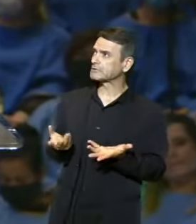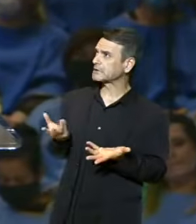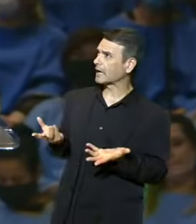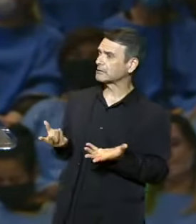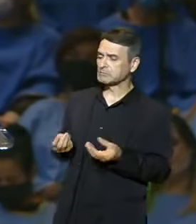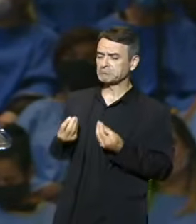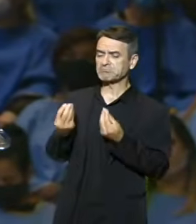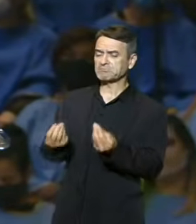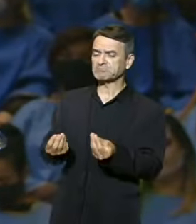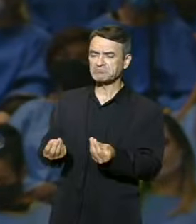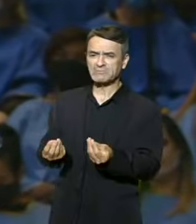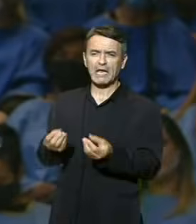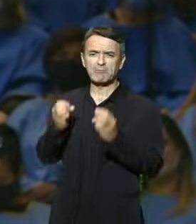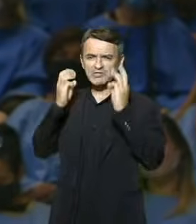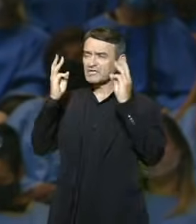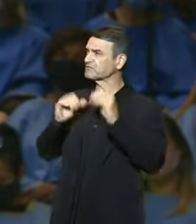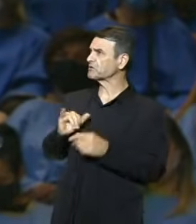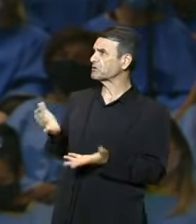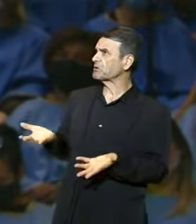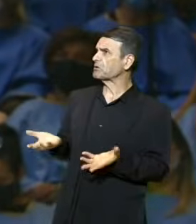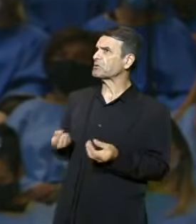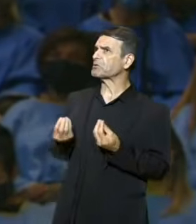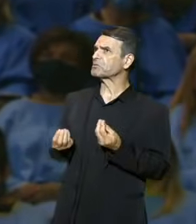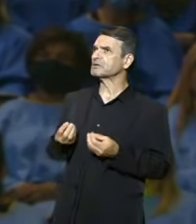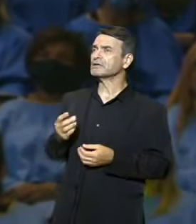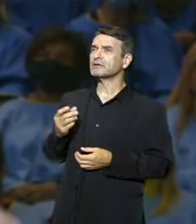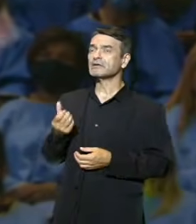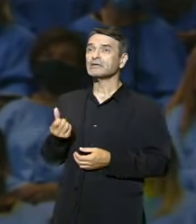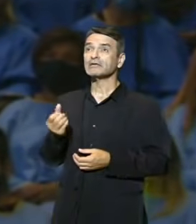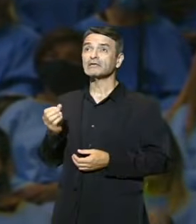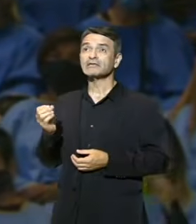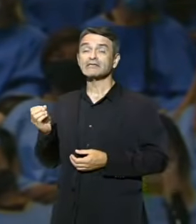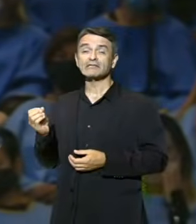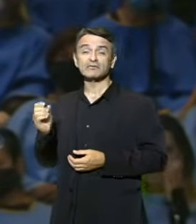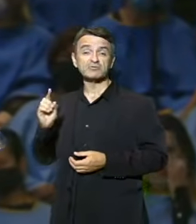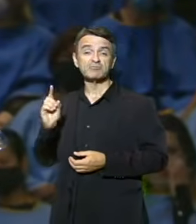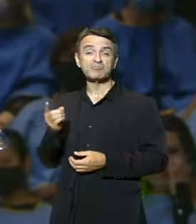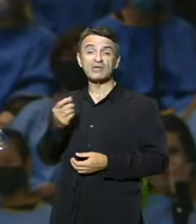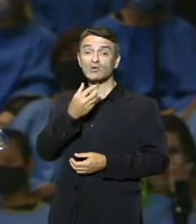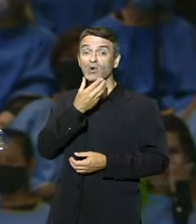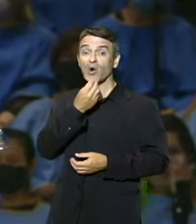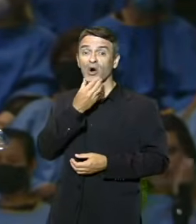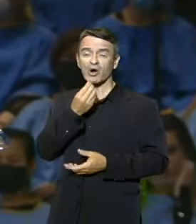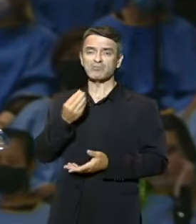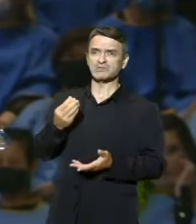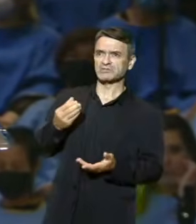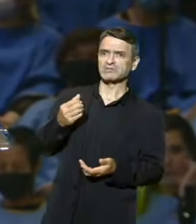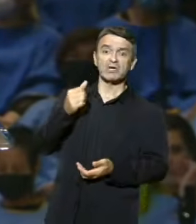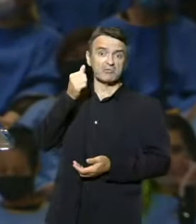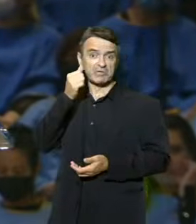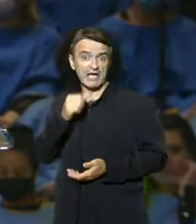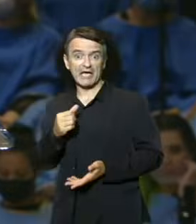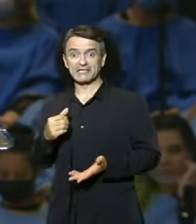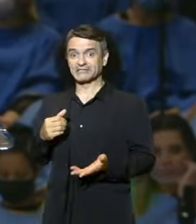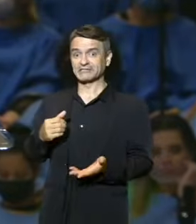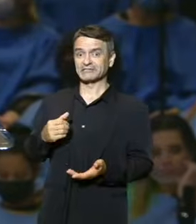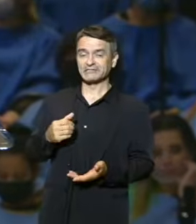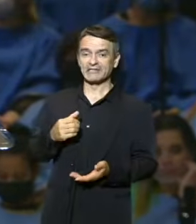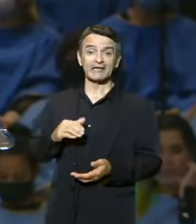de 600 mil homens? Bom, se eles tinham 600 mil homens, tinham mulheres, e tinham crianças, e tinham